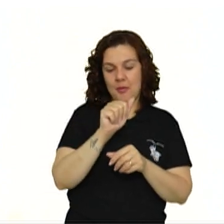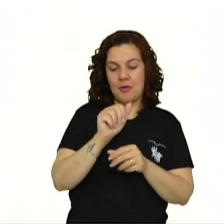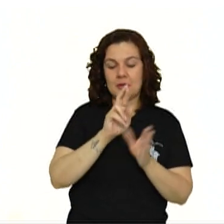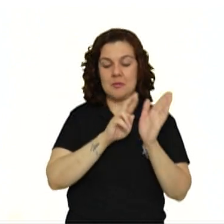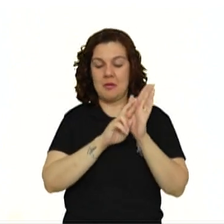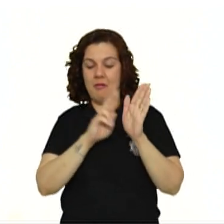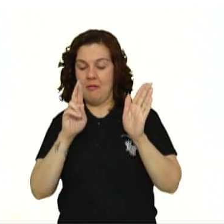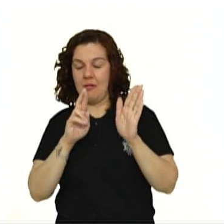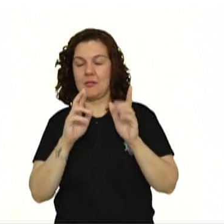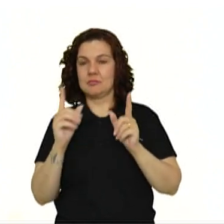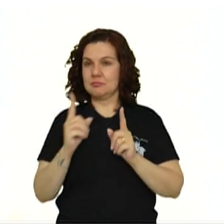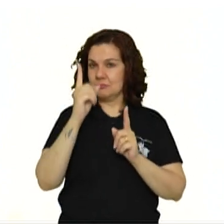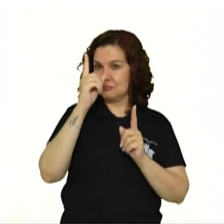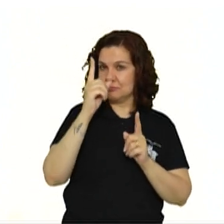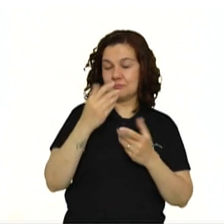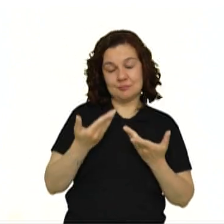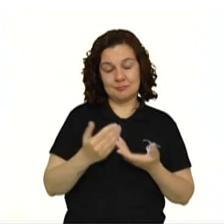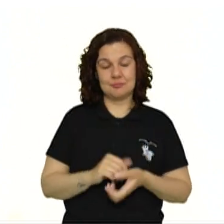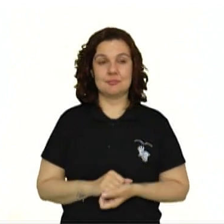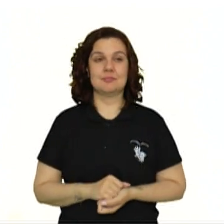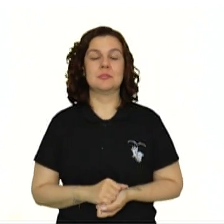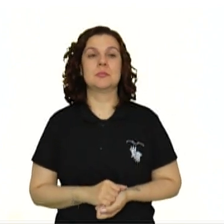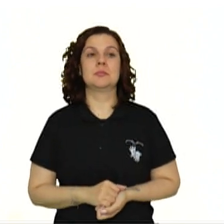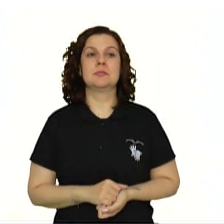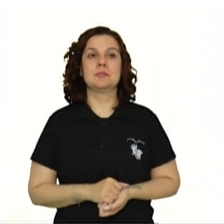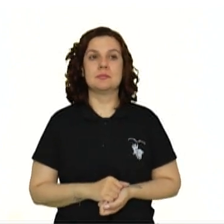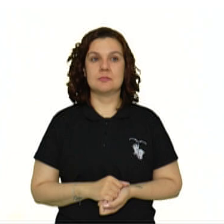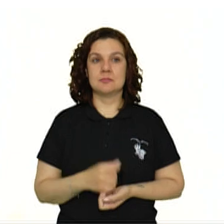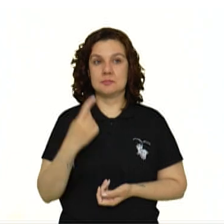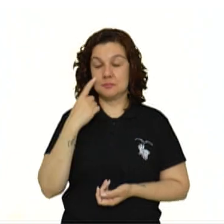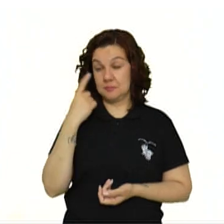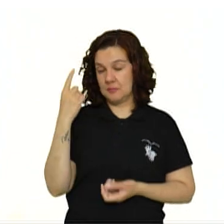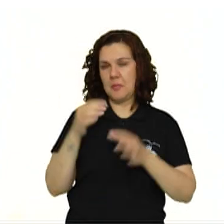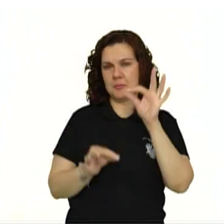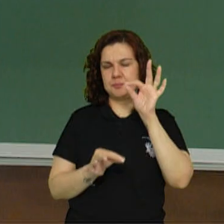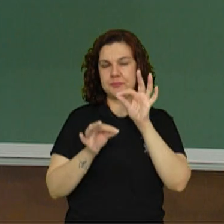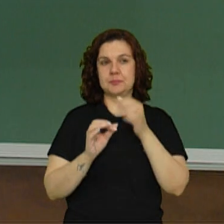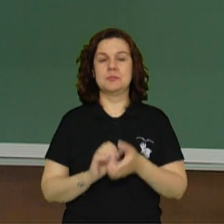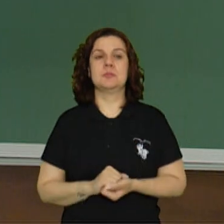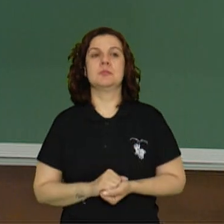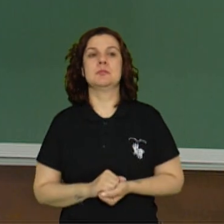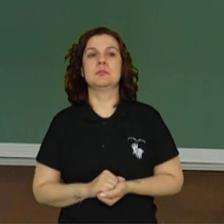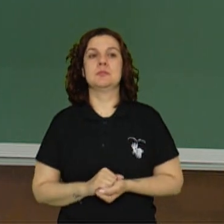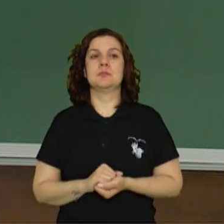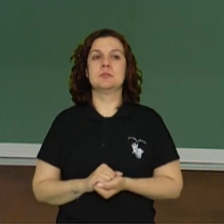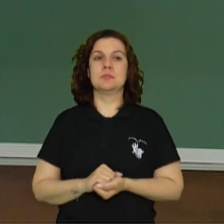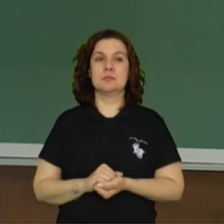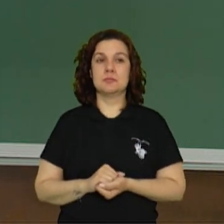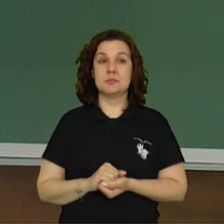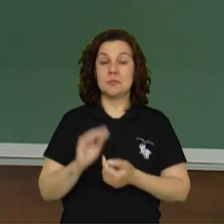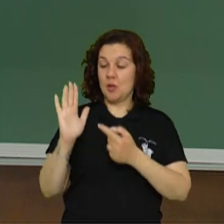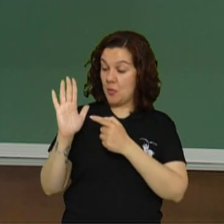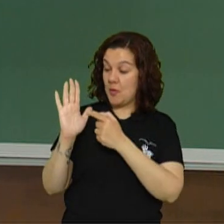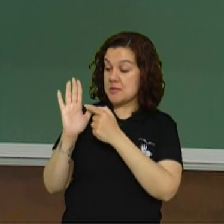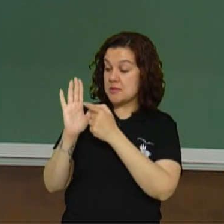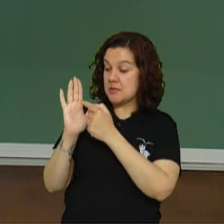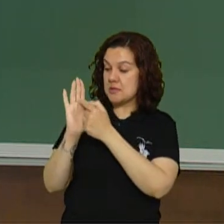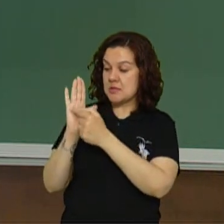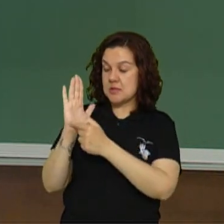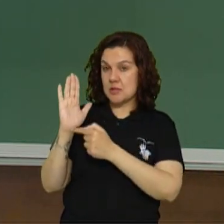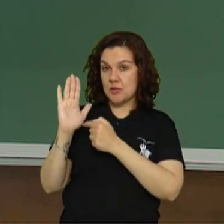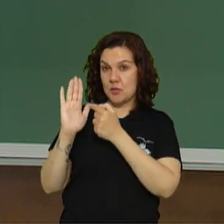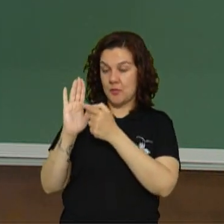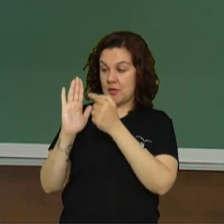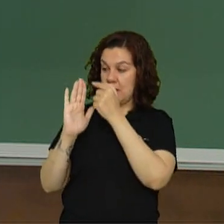raio, altura, tá bom? Mas são exercícios mais curtinhos. Uma circunferência está inscrita em um